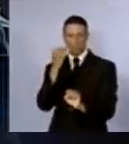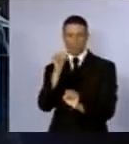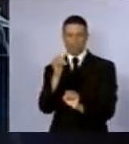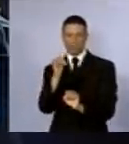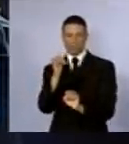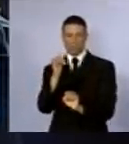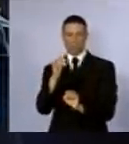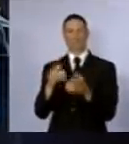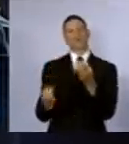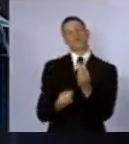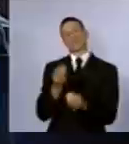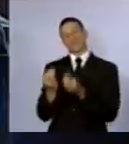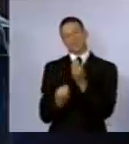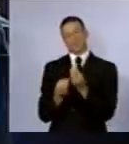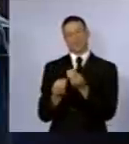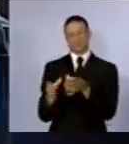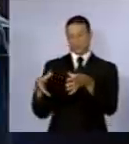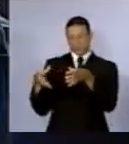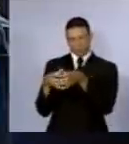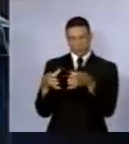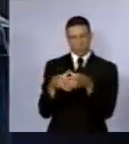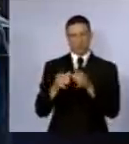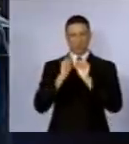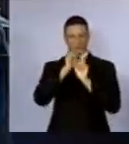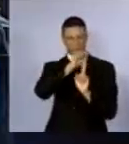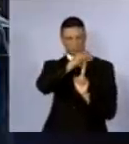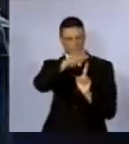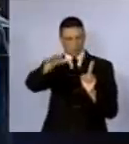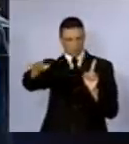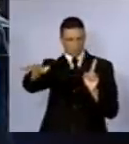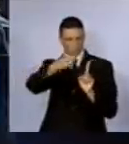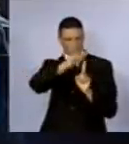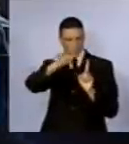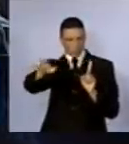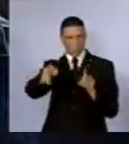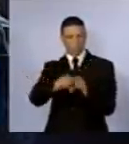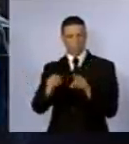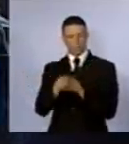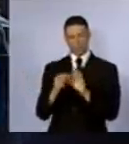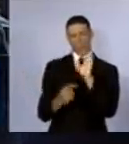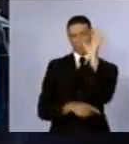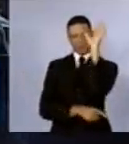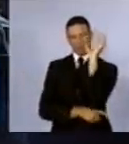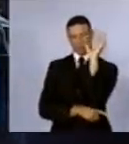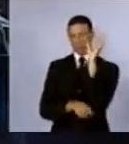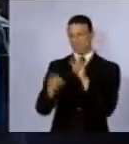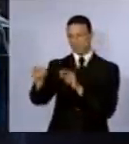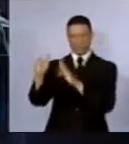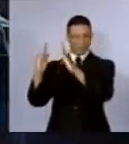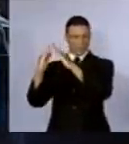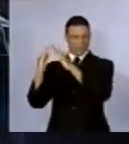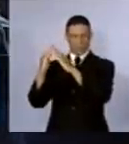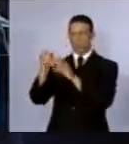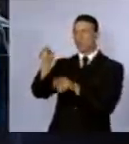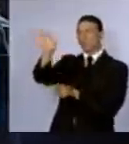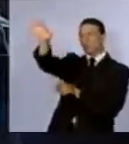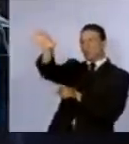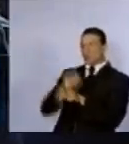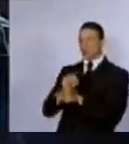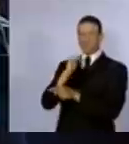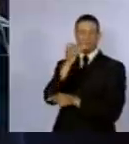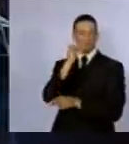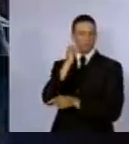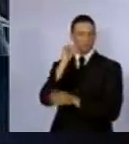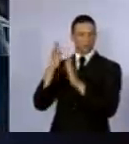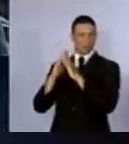de geração, transmissão e distribuição de energia, né, até a entrada de energia lá no consumidor final, na casa do consumidor, quer dizer, somente